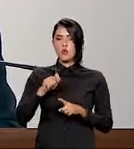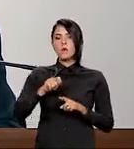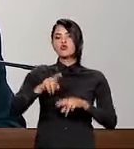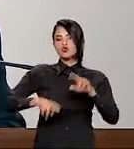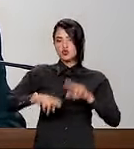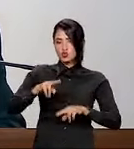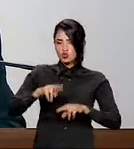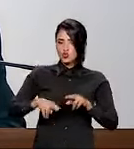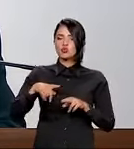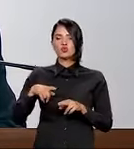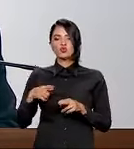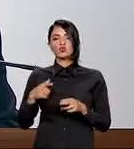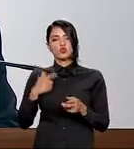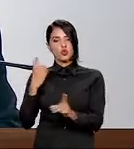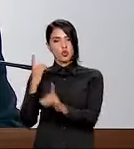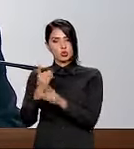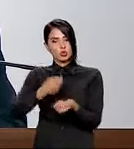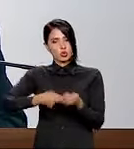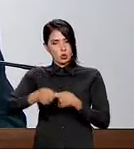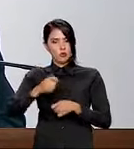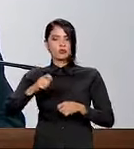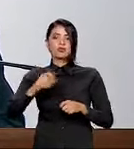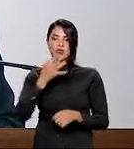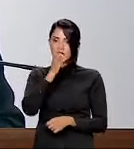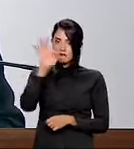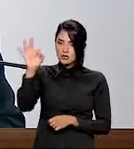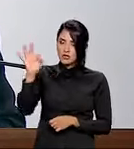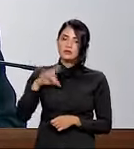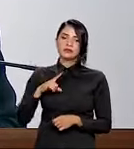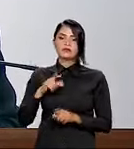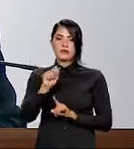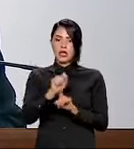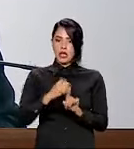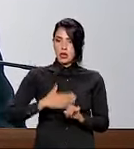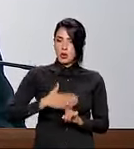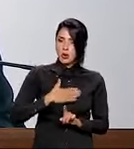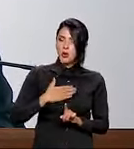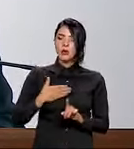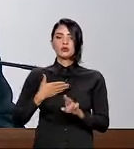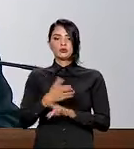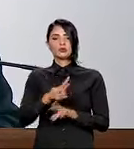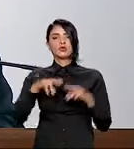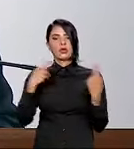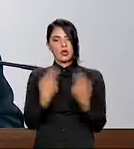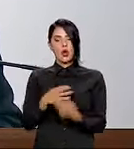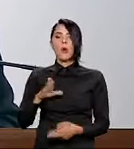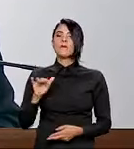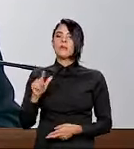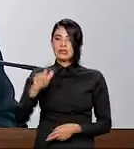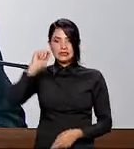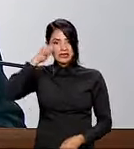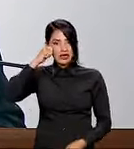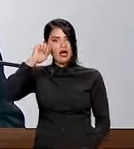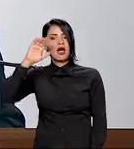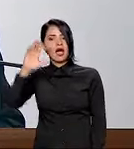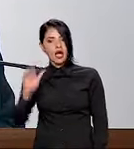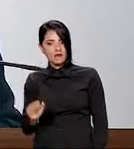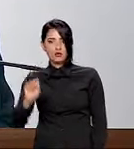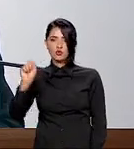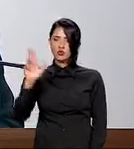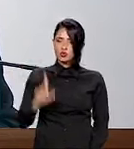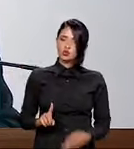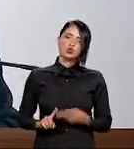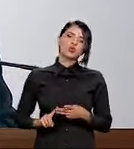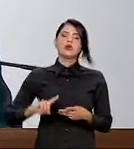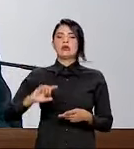junho que ir no encontro econômico na França. Eu tenho que ir em agosto na reunião dos BRICS na África do Sul. Eu ainda tenho em